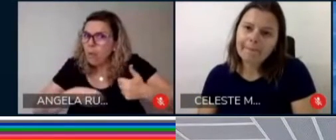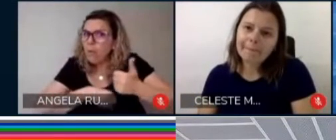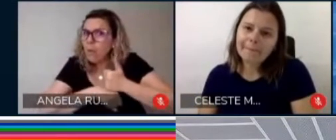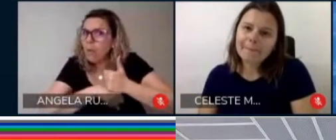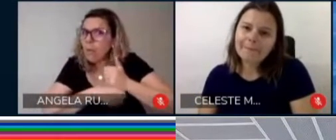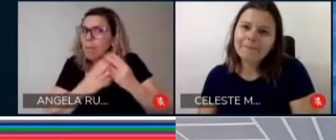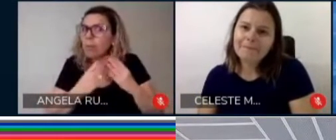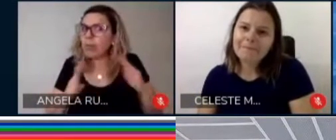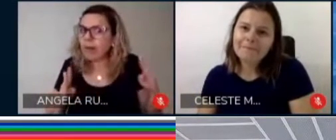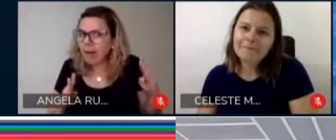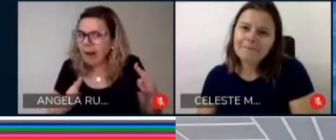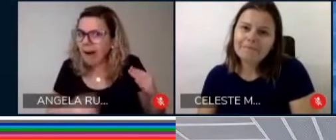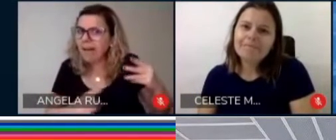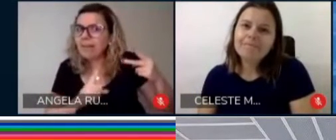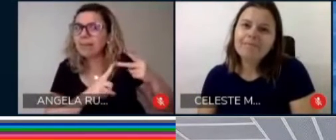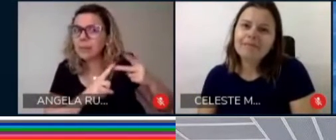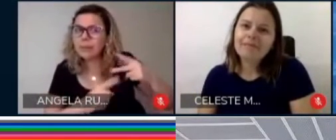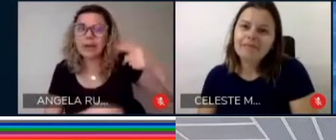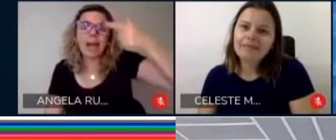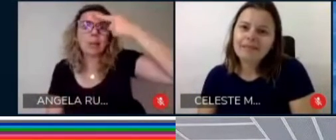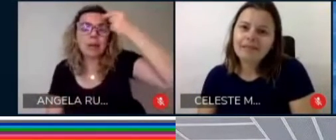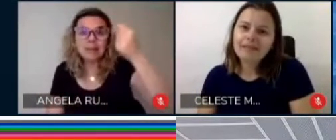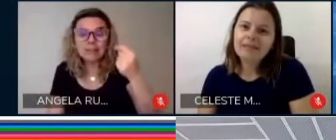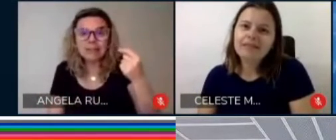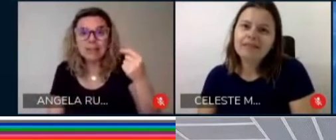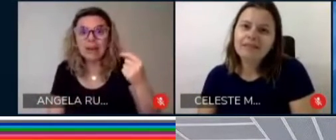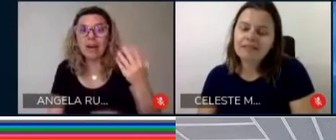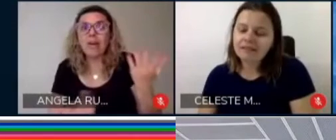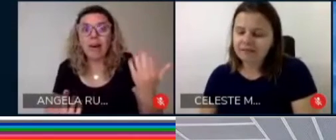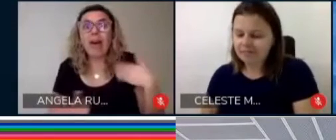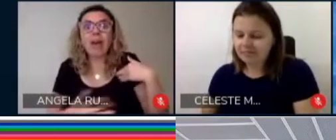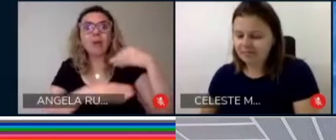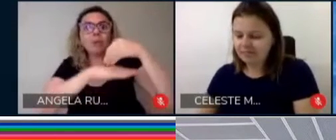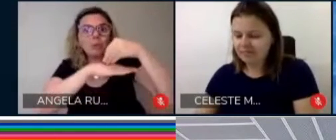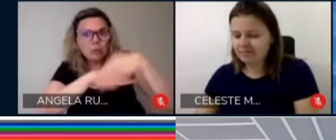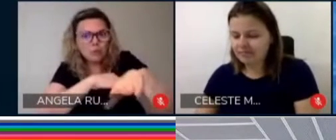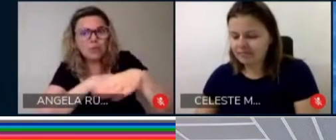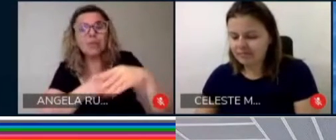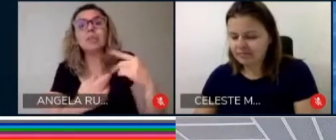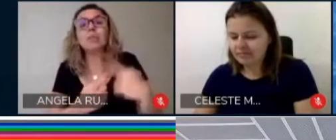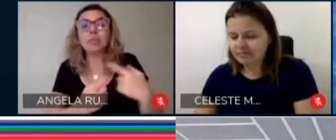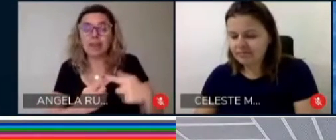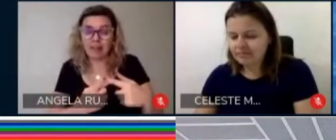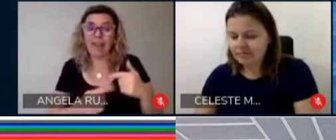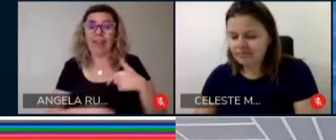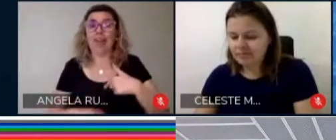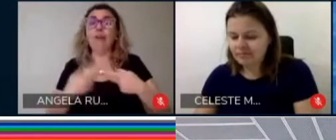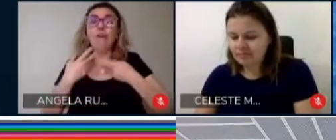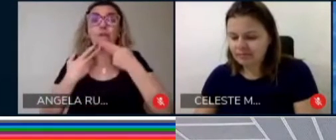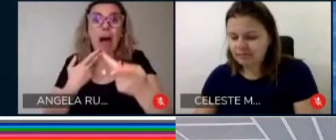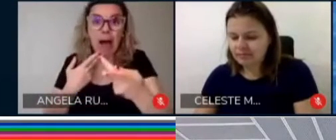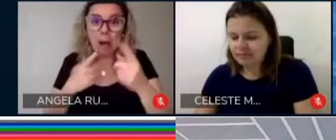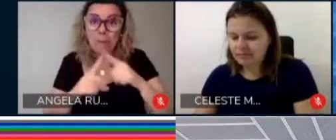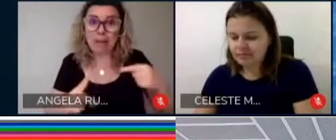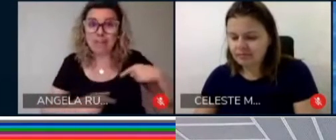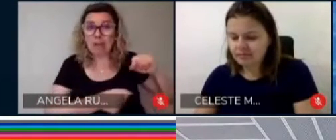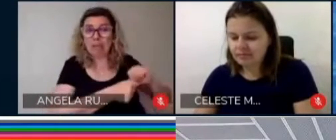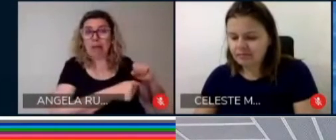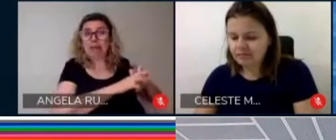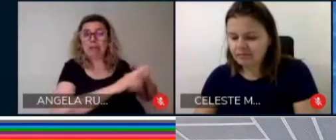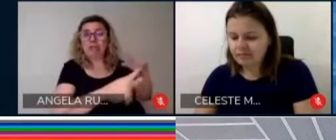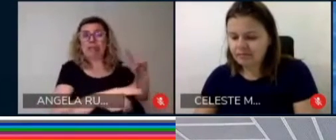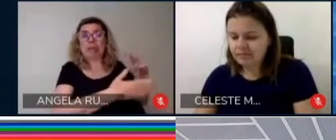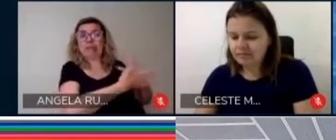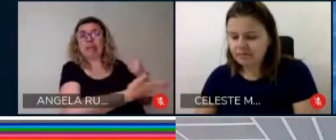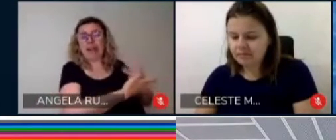segunda graduação, né? Então, quer dizer, eu recomendo porque façam o que eu digo, mas não façam o que eu faço, né?